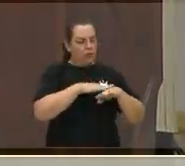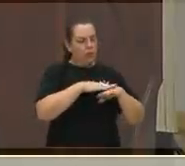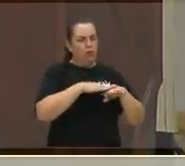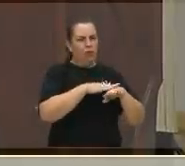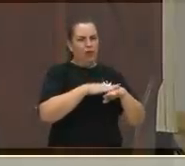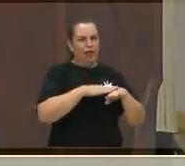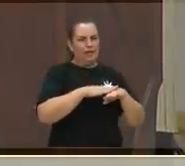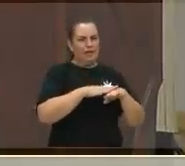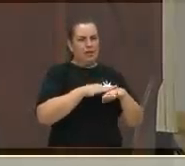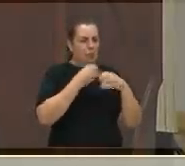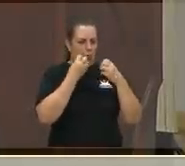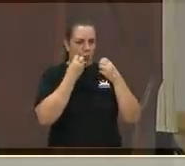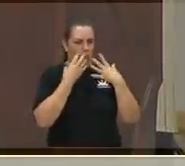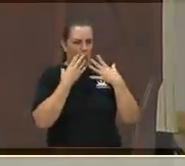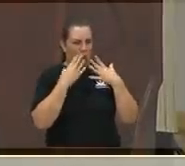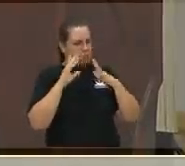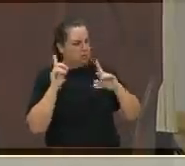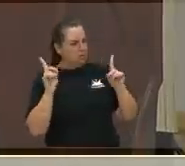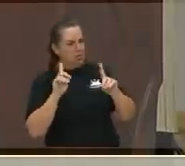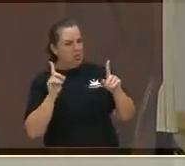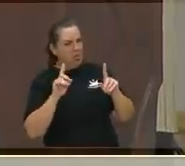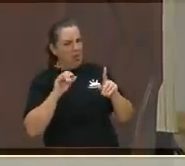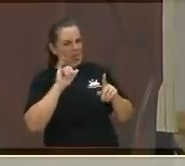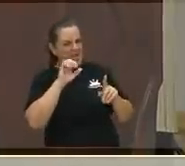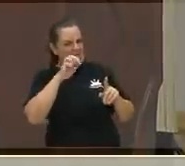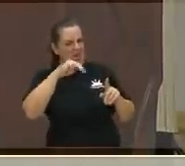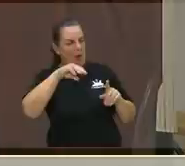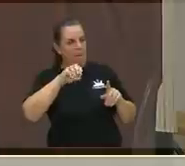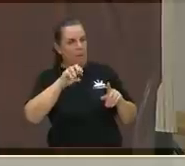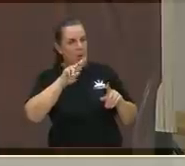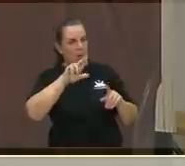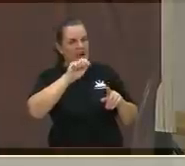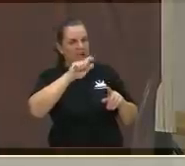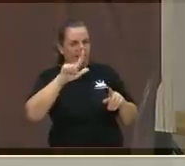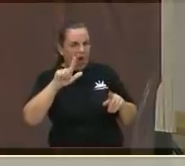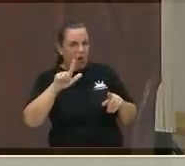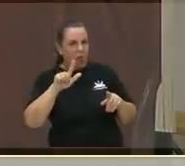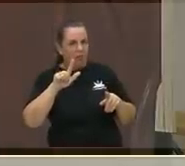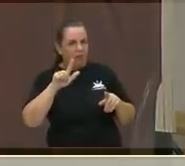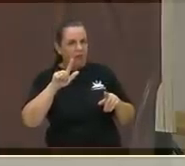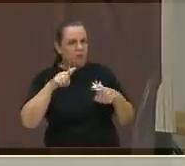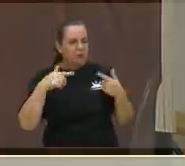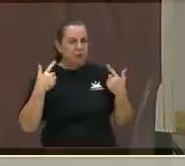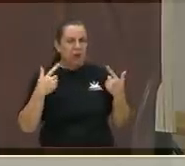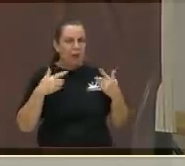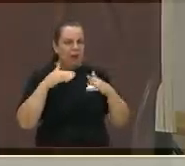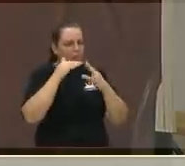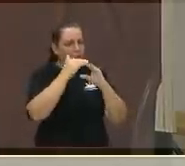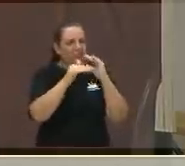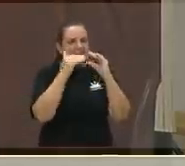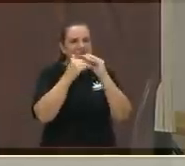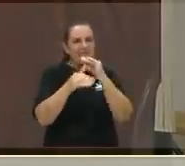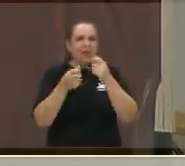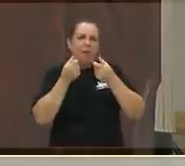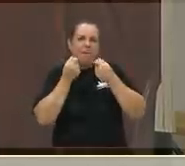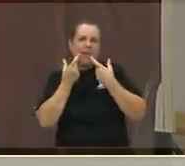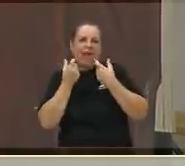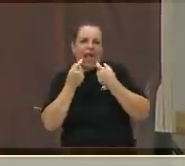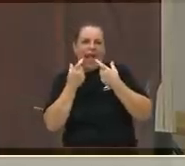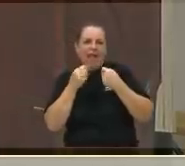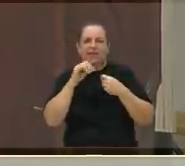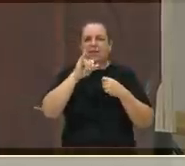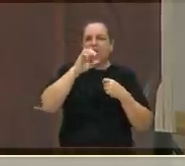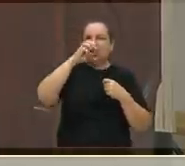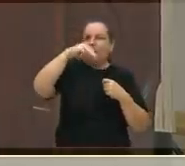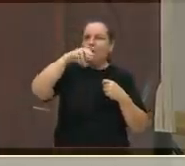são imorais e as minhas mensagens são imorais as minhas piadas são